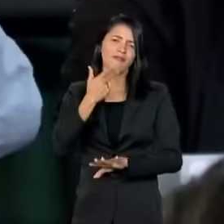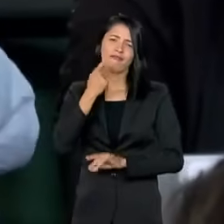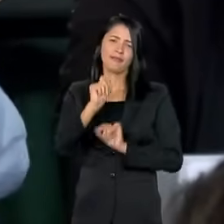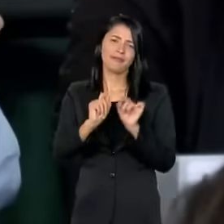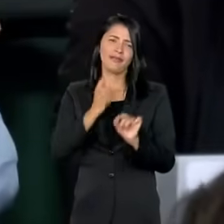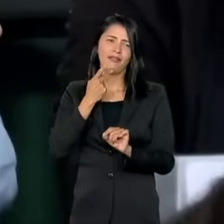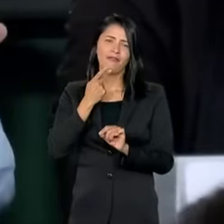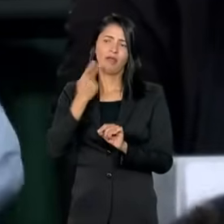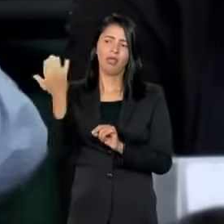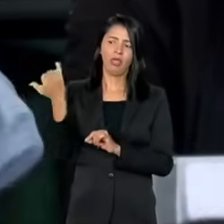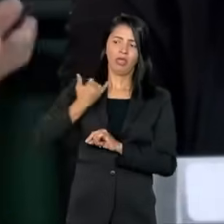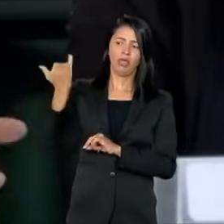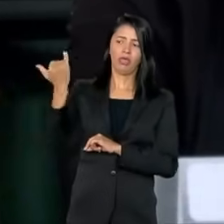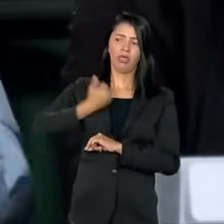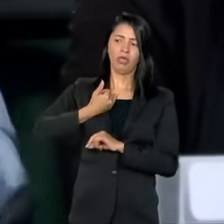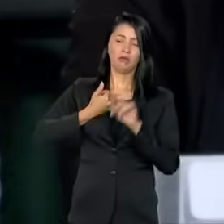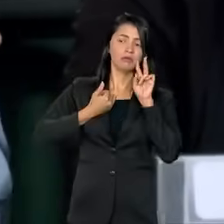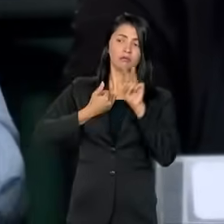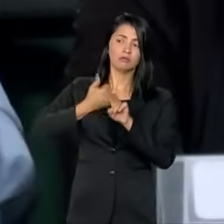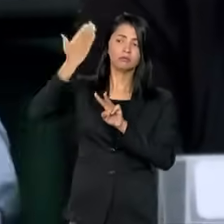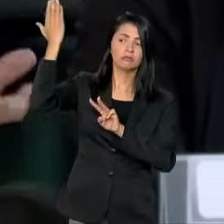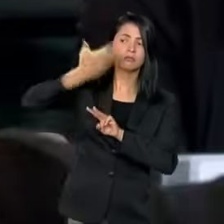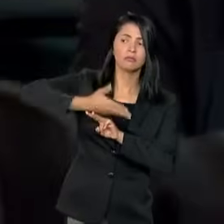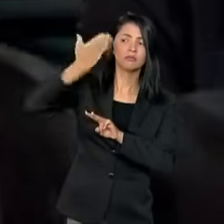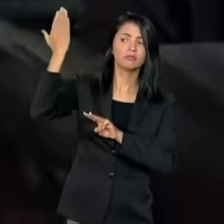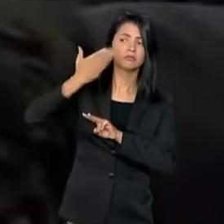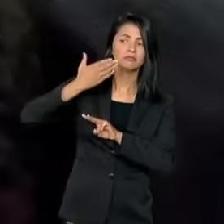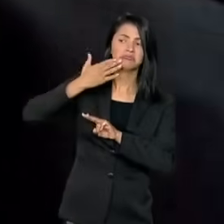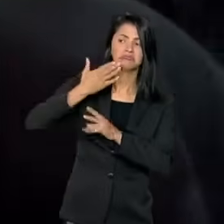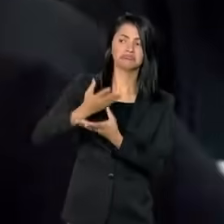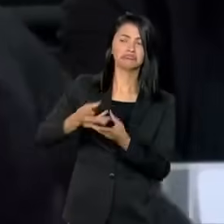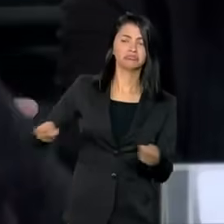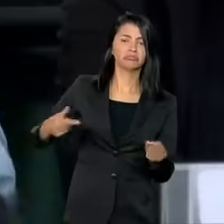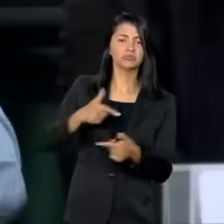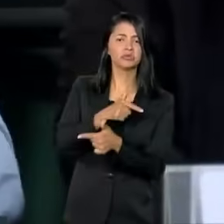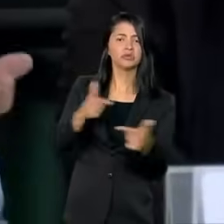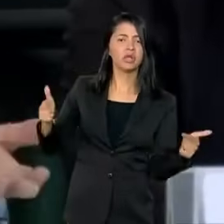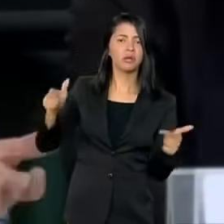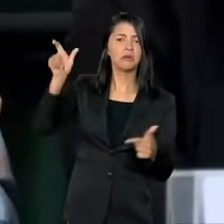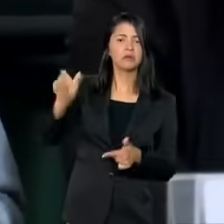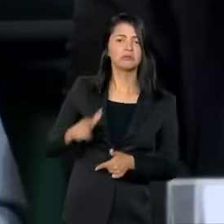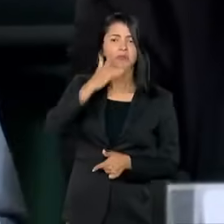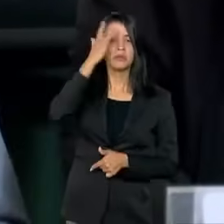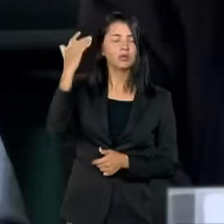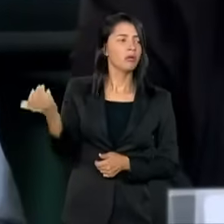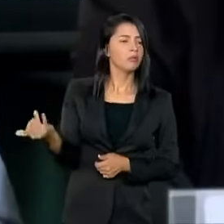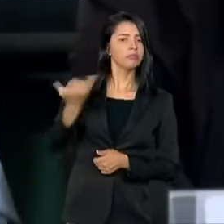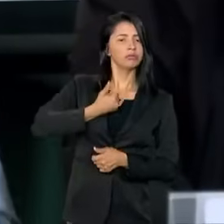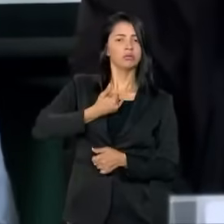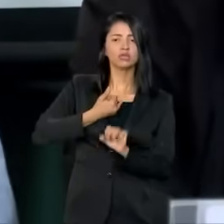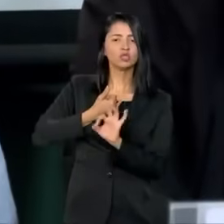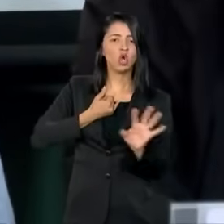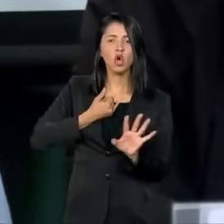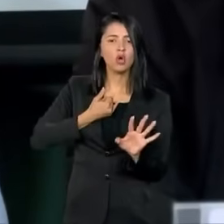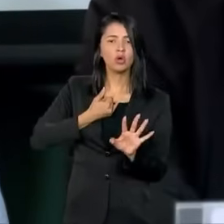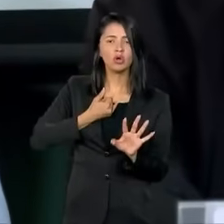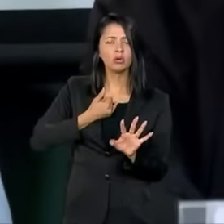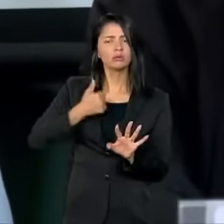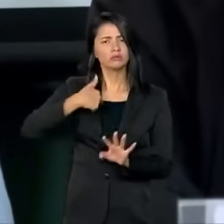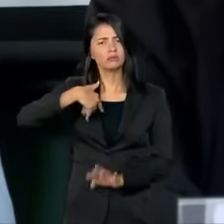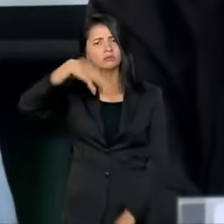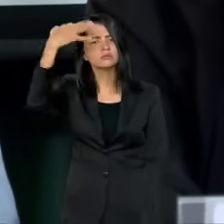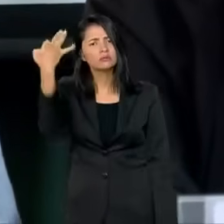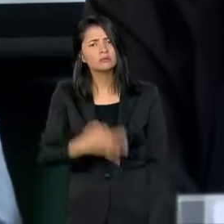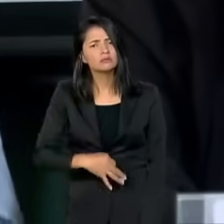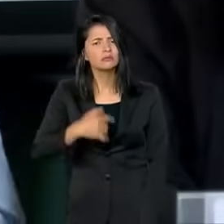contar um drama para você. Se você não está vendo, aquele drama não existe. É só uma pessoa que te contou. E eu tinha certeza